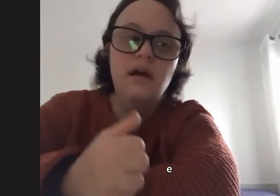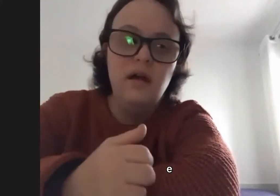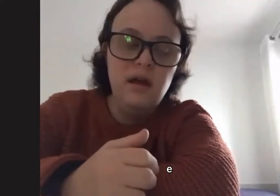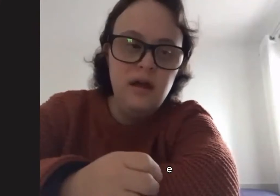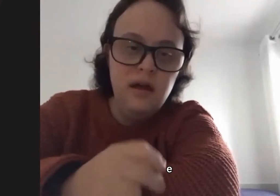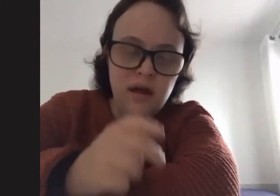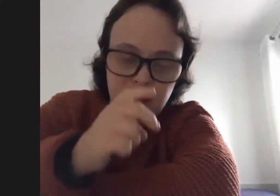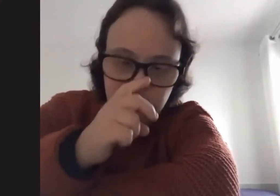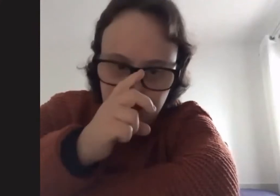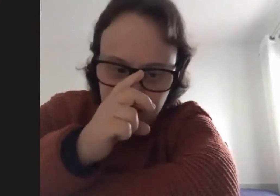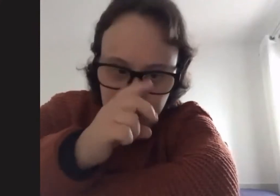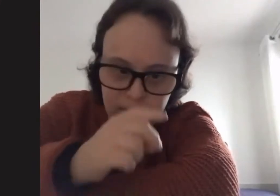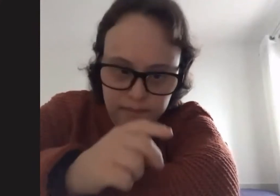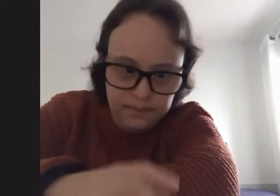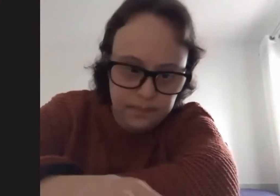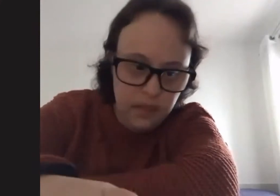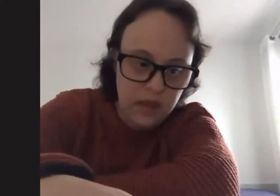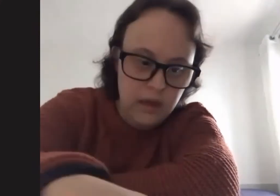e